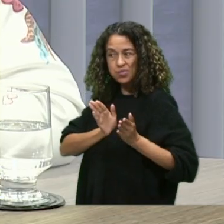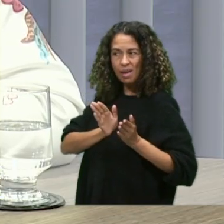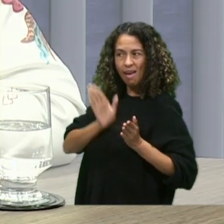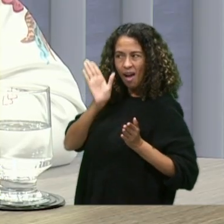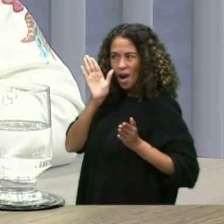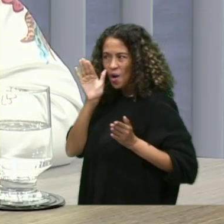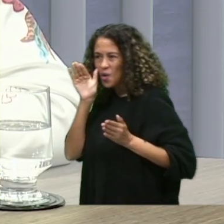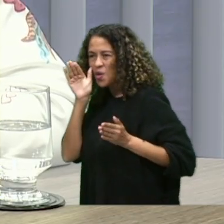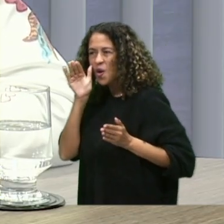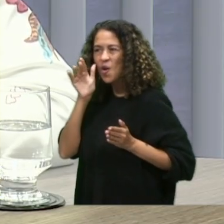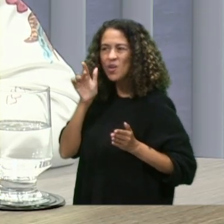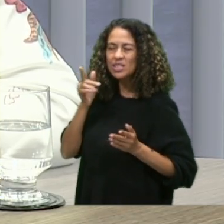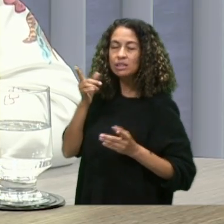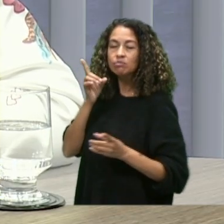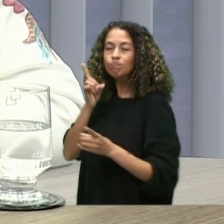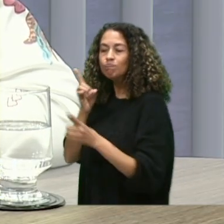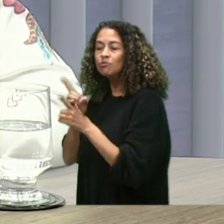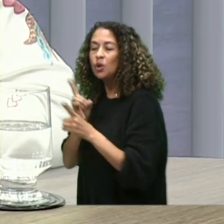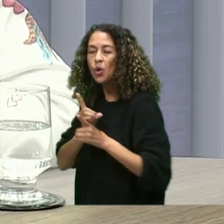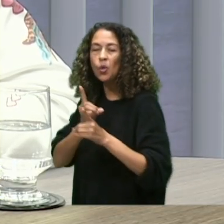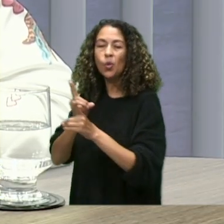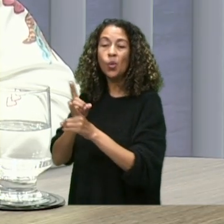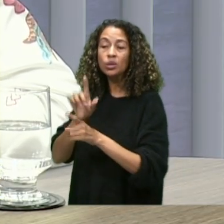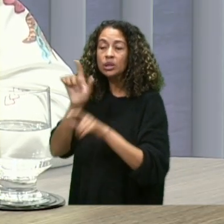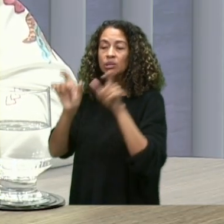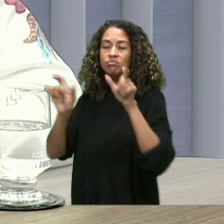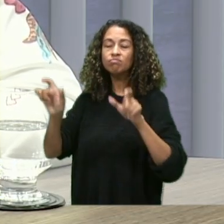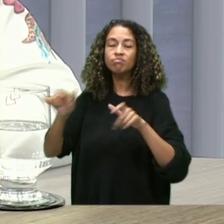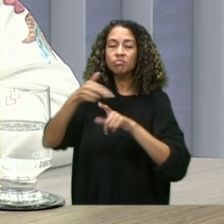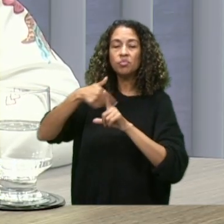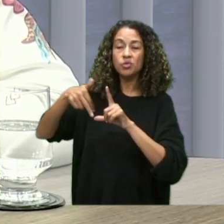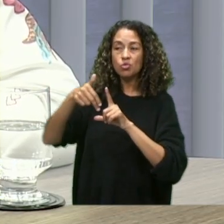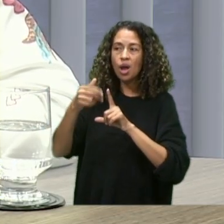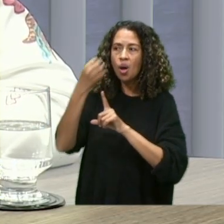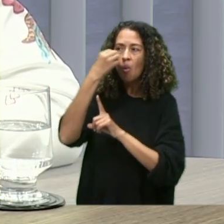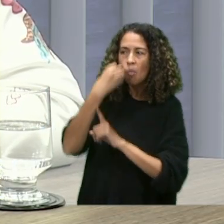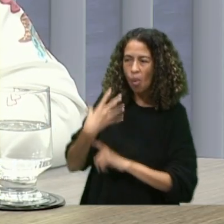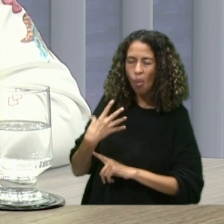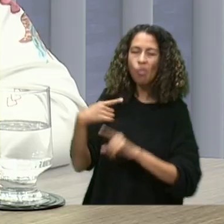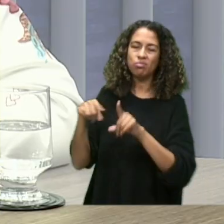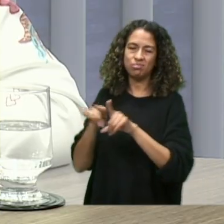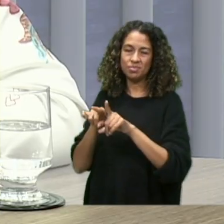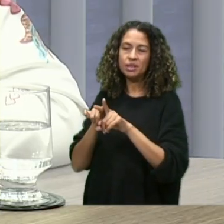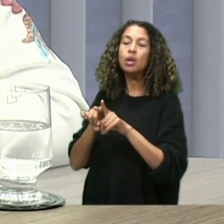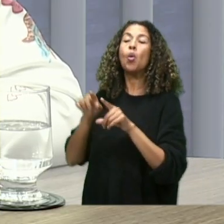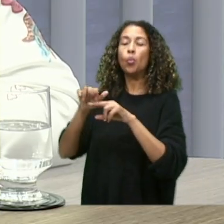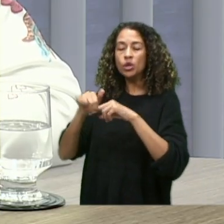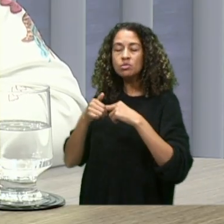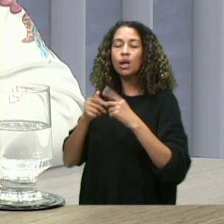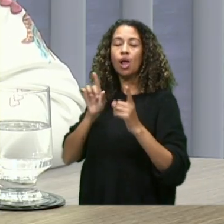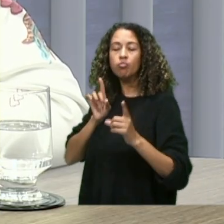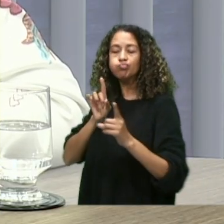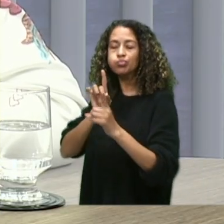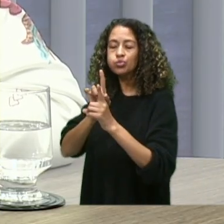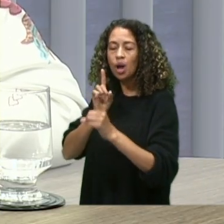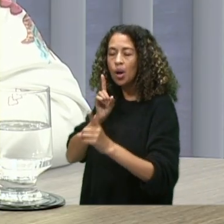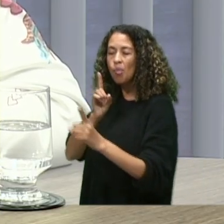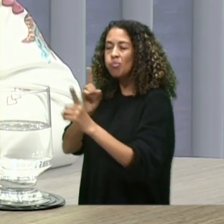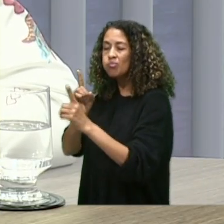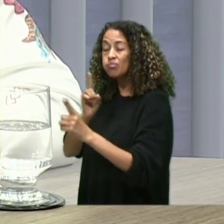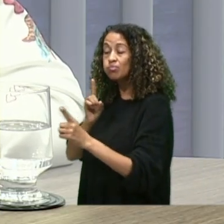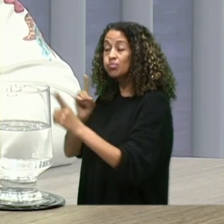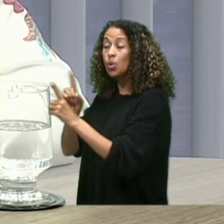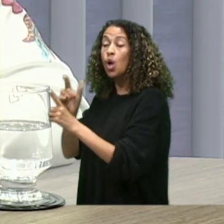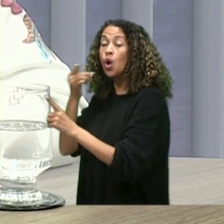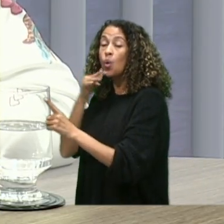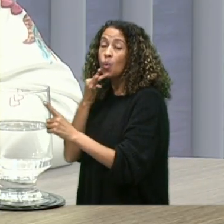curiosa e ela encontra em todos os personagens coisas boas. Então, ela se aproxima e ela conhece a Mira